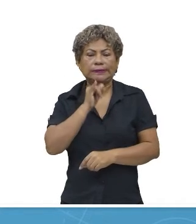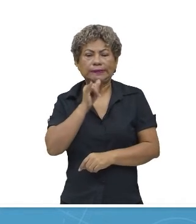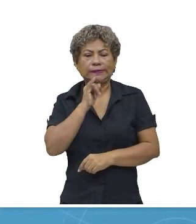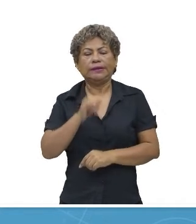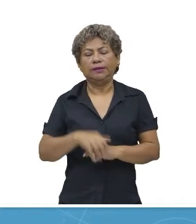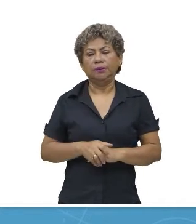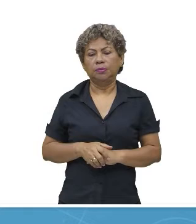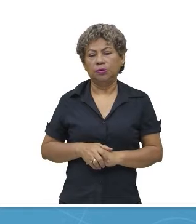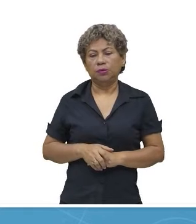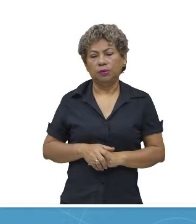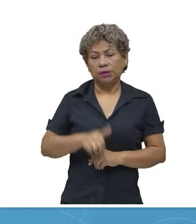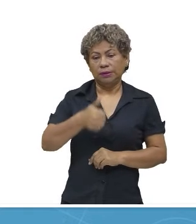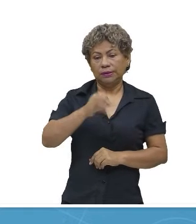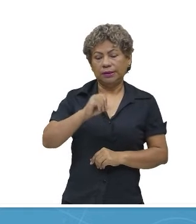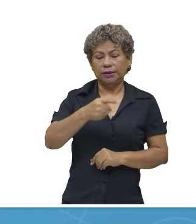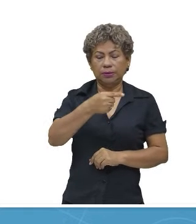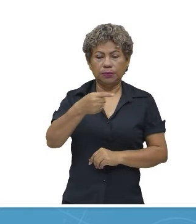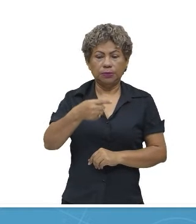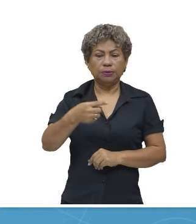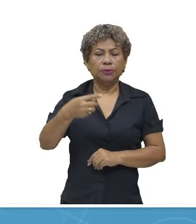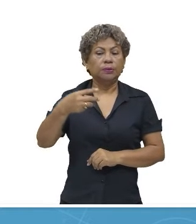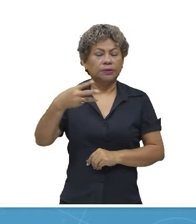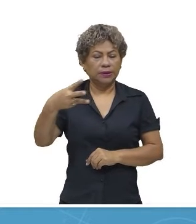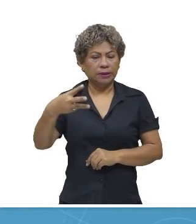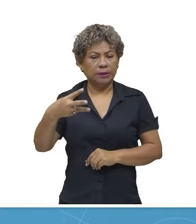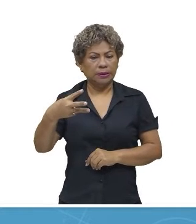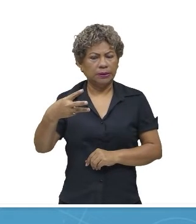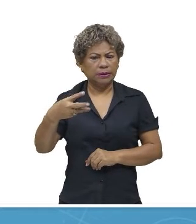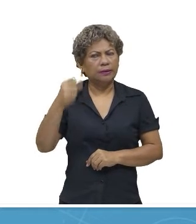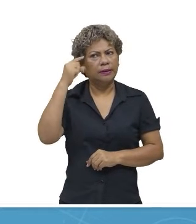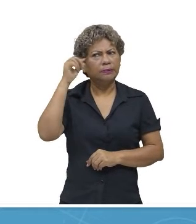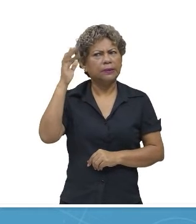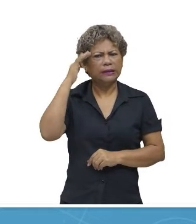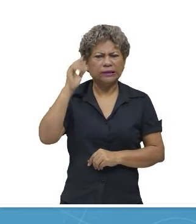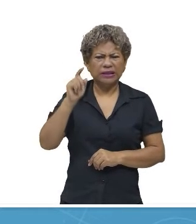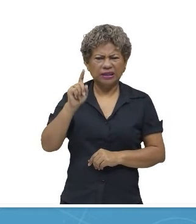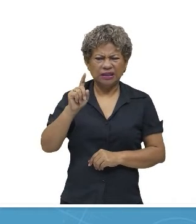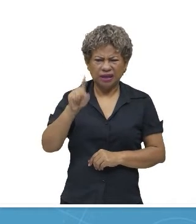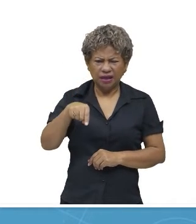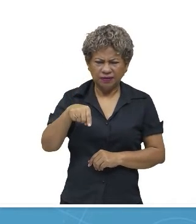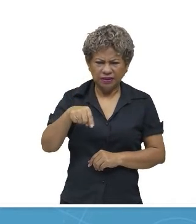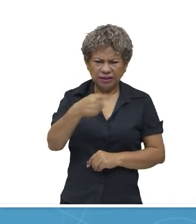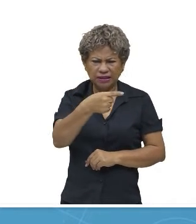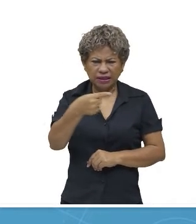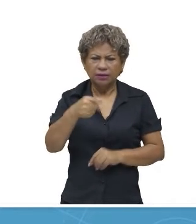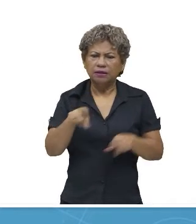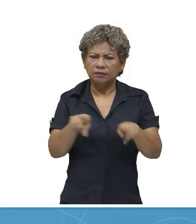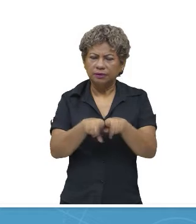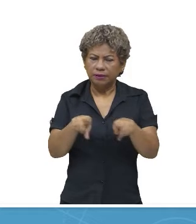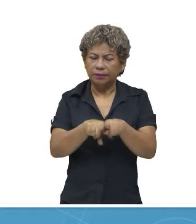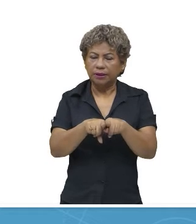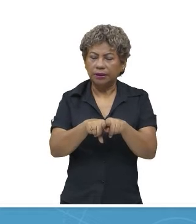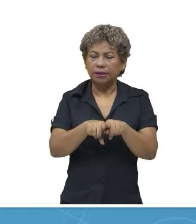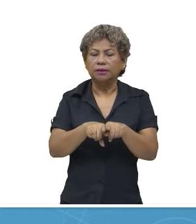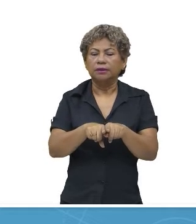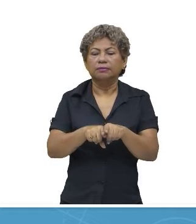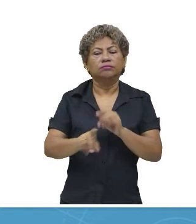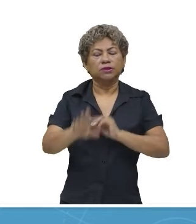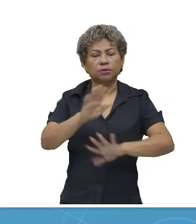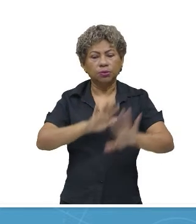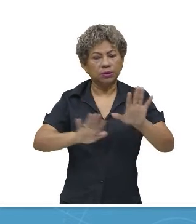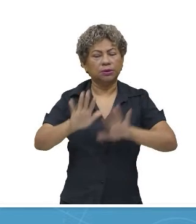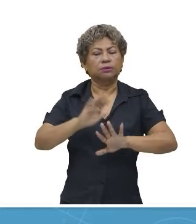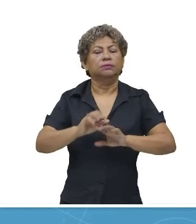gente a pensar que o resultado é negativo, mas esse expoente negativo, ele só significa que é um número